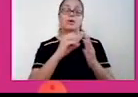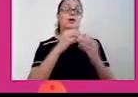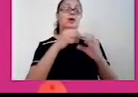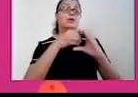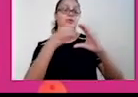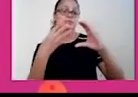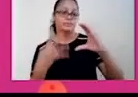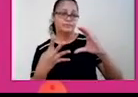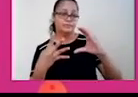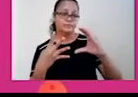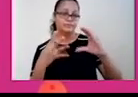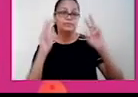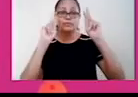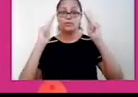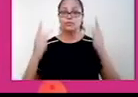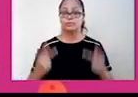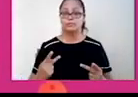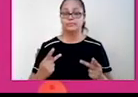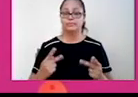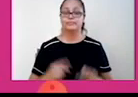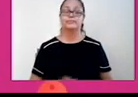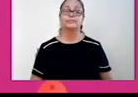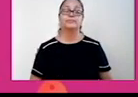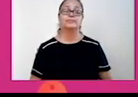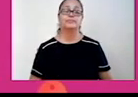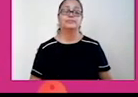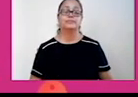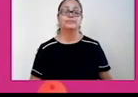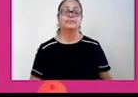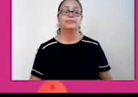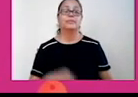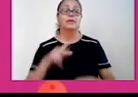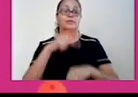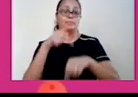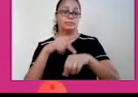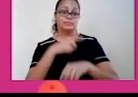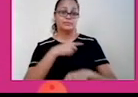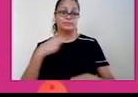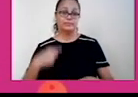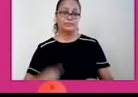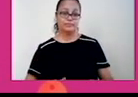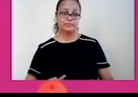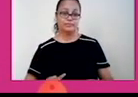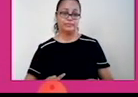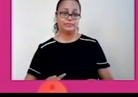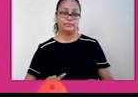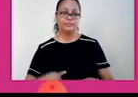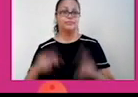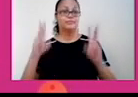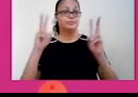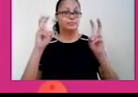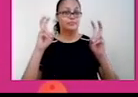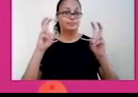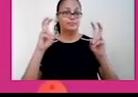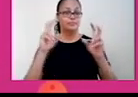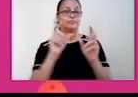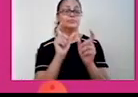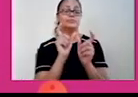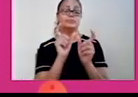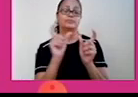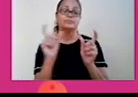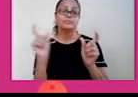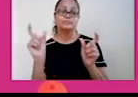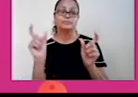tempo, os aspectos humanos, certo? A China, nome oficial, República Popular da China. Esse é o